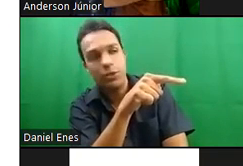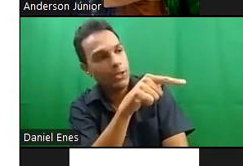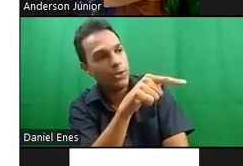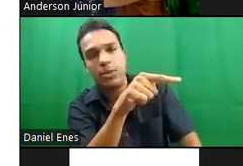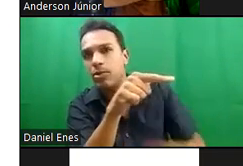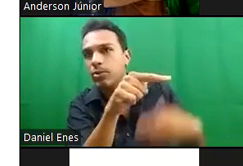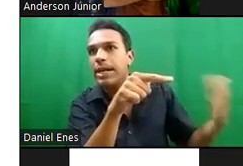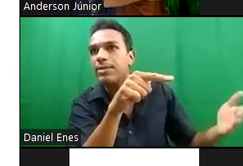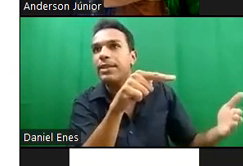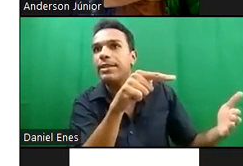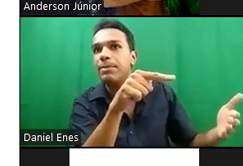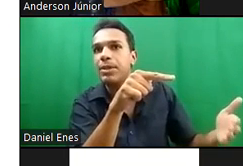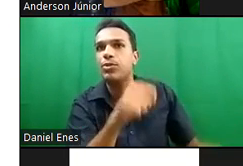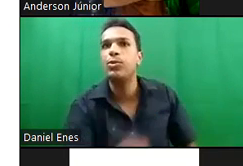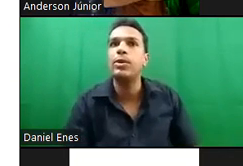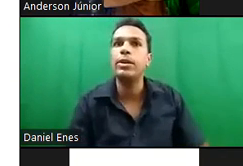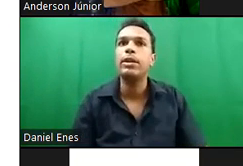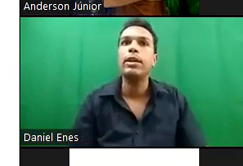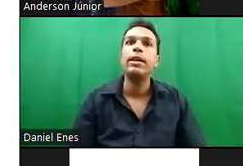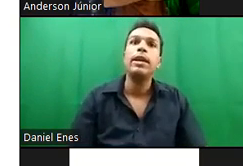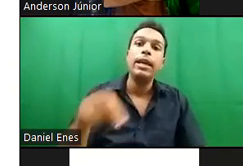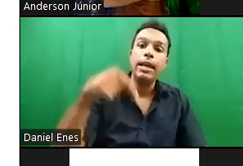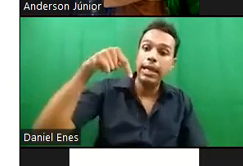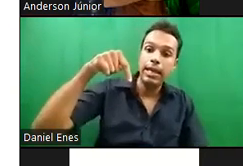duas pessoas, ou no caso, na terceira pessoa.